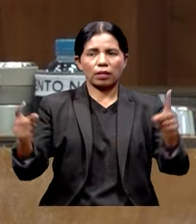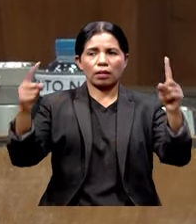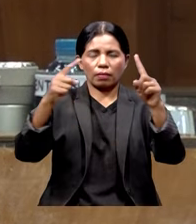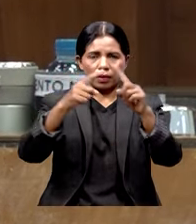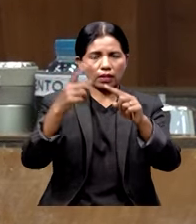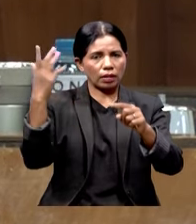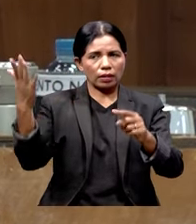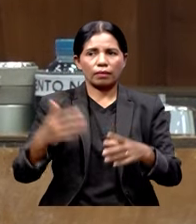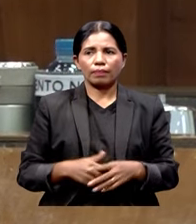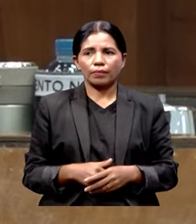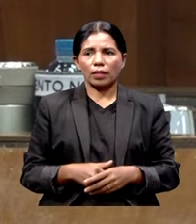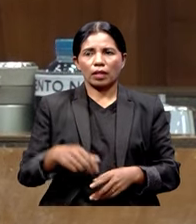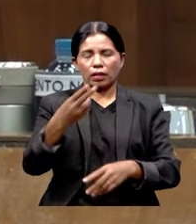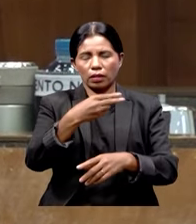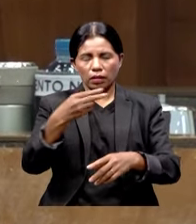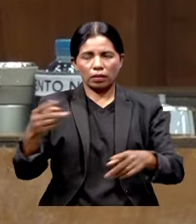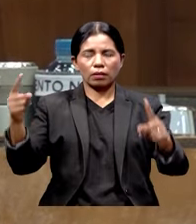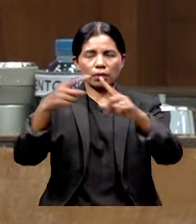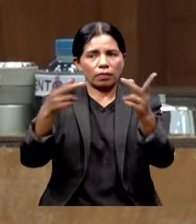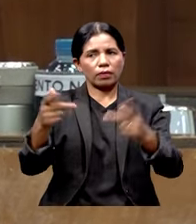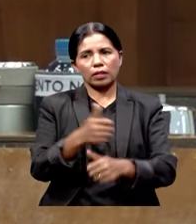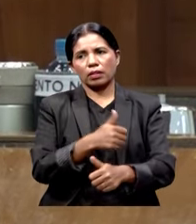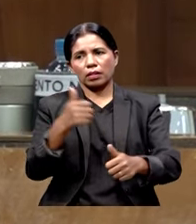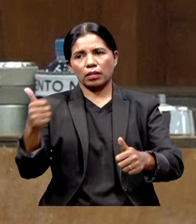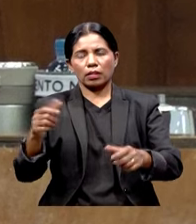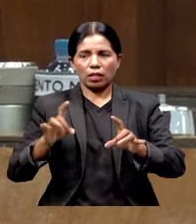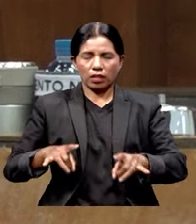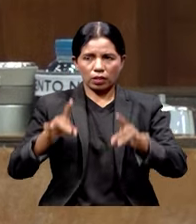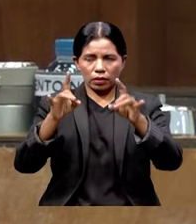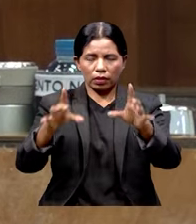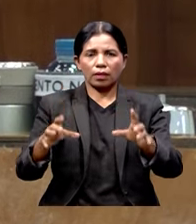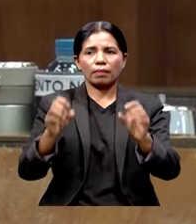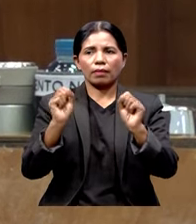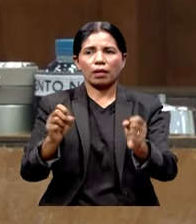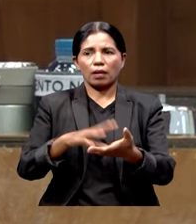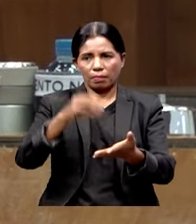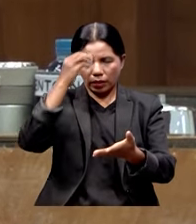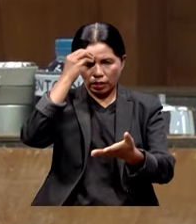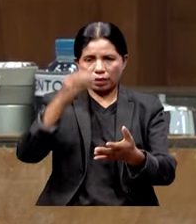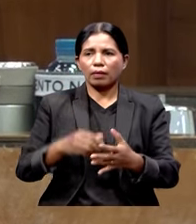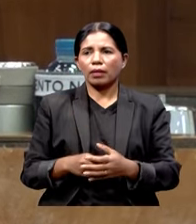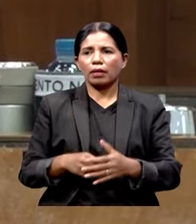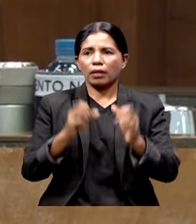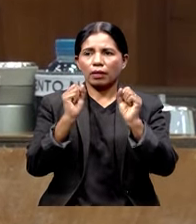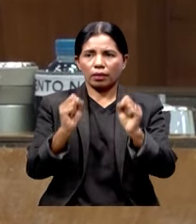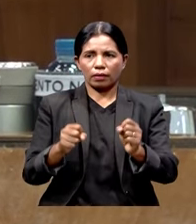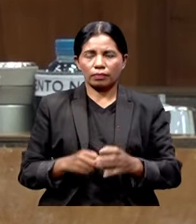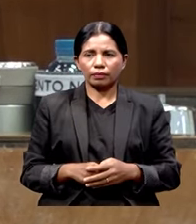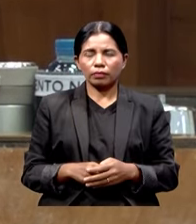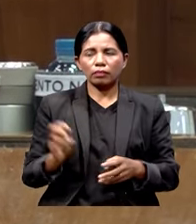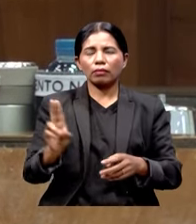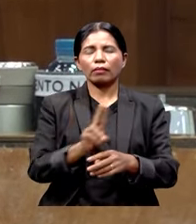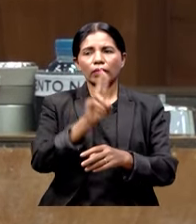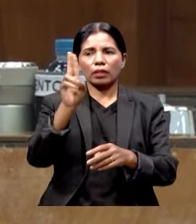iha Indonesia ba iha Fatim Balu iha Australia para aprende odi